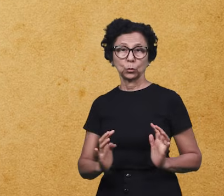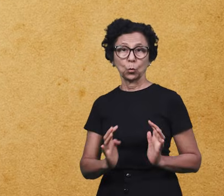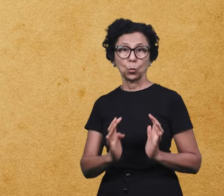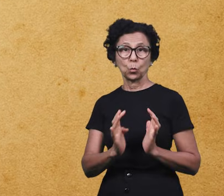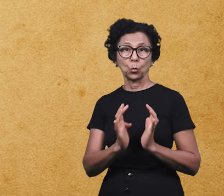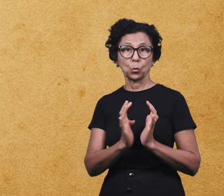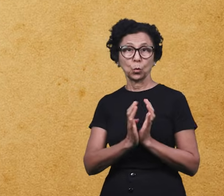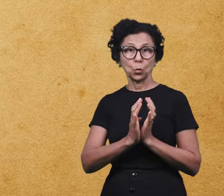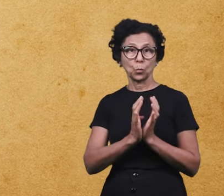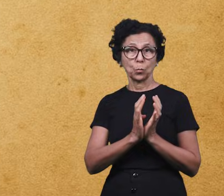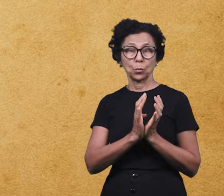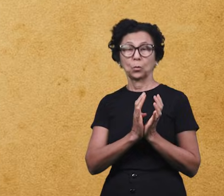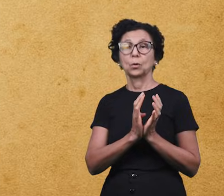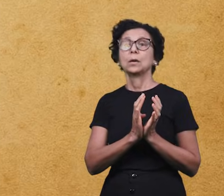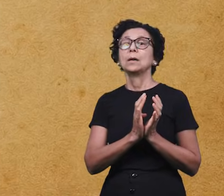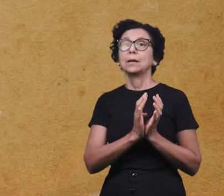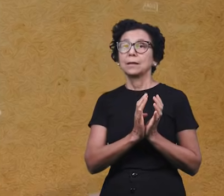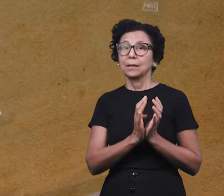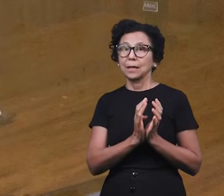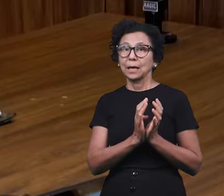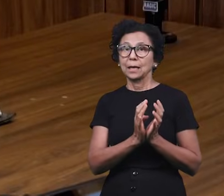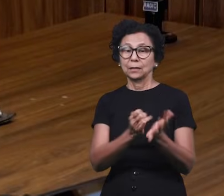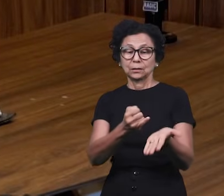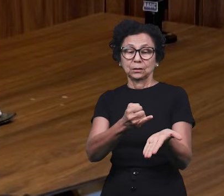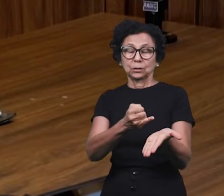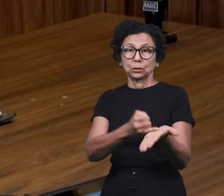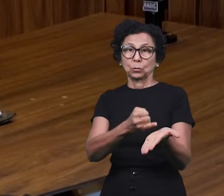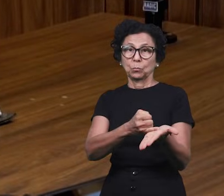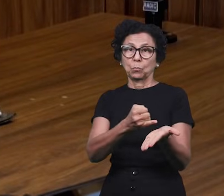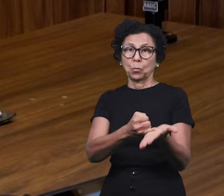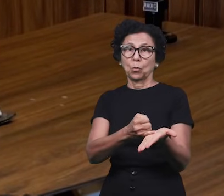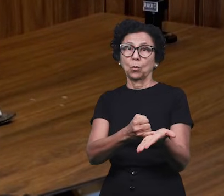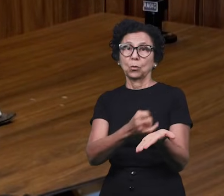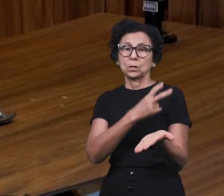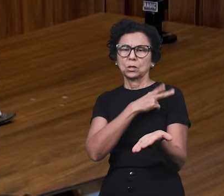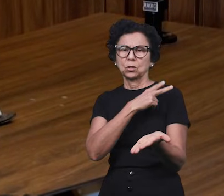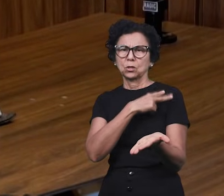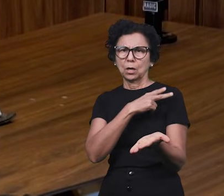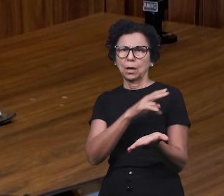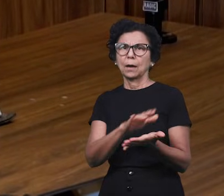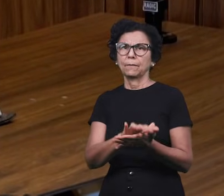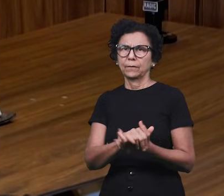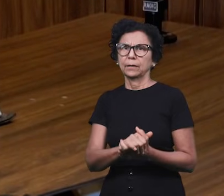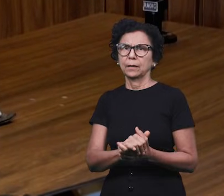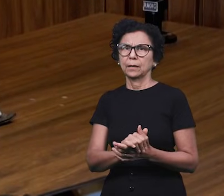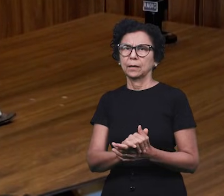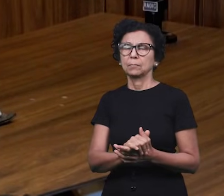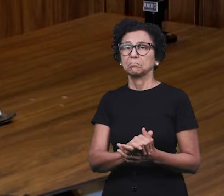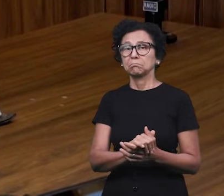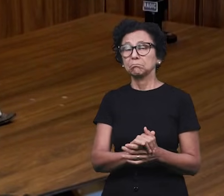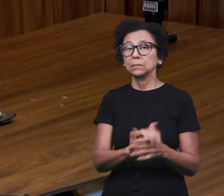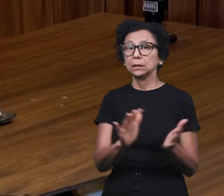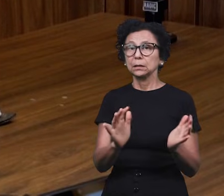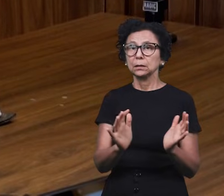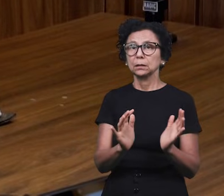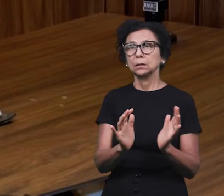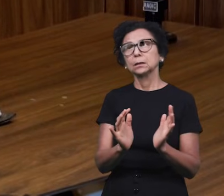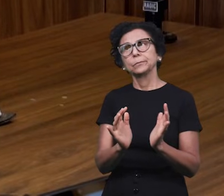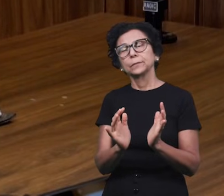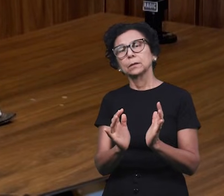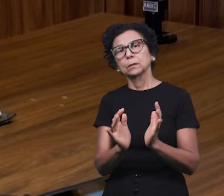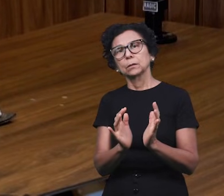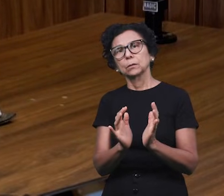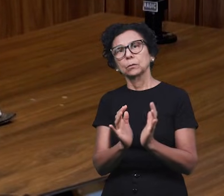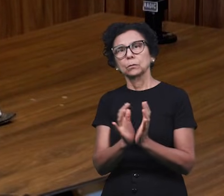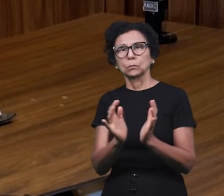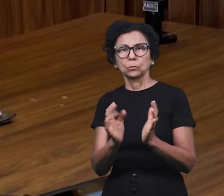já queria deixar aqui um adendo, né? Publicano quer dizer aquele que era coletor de impostos. Eram judeus que eram